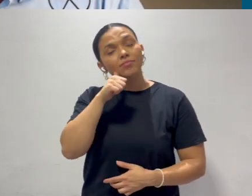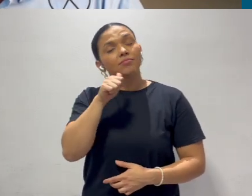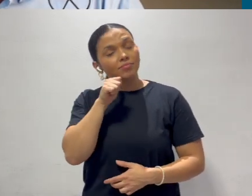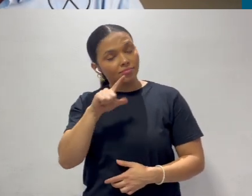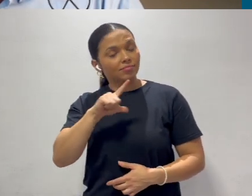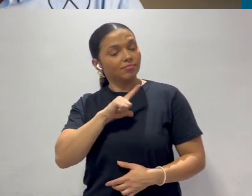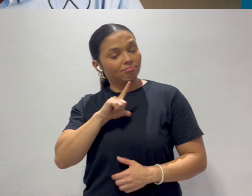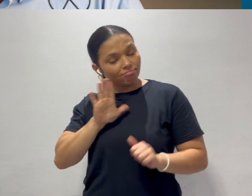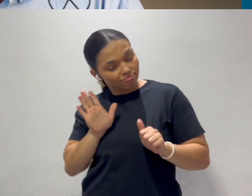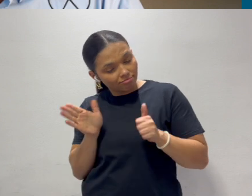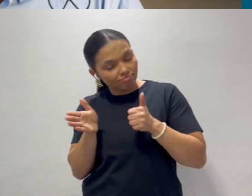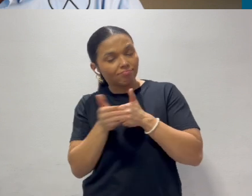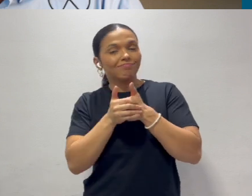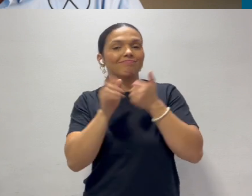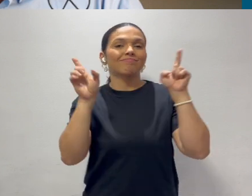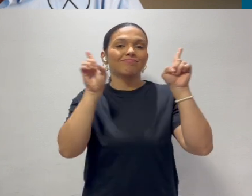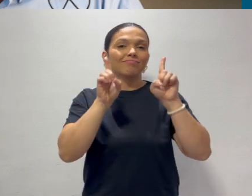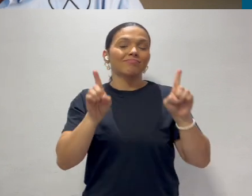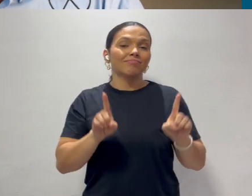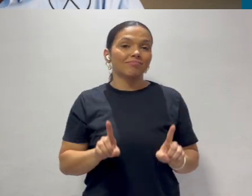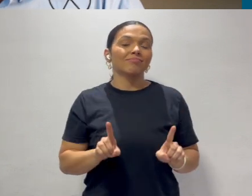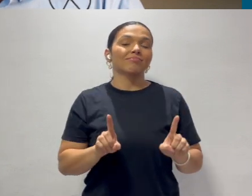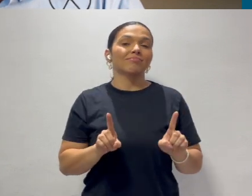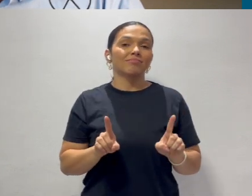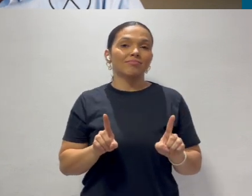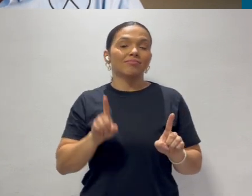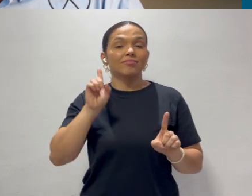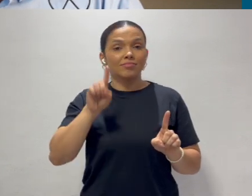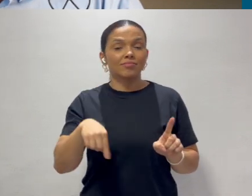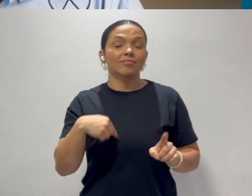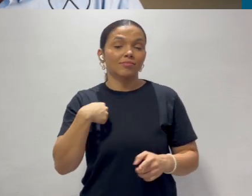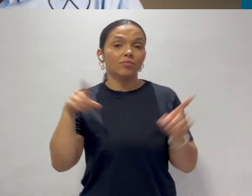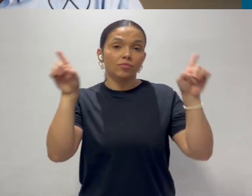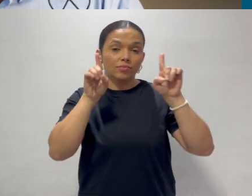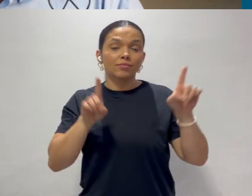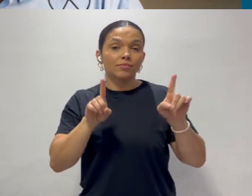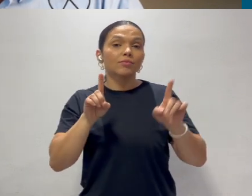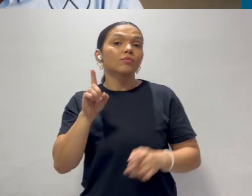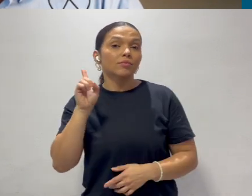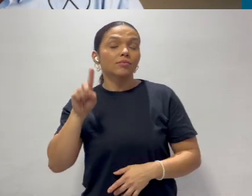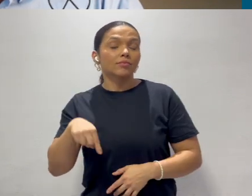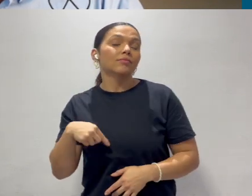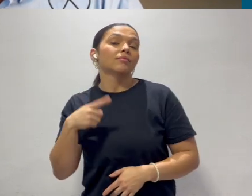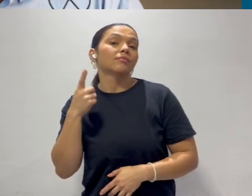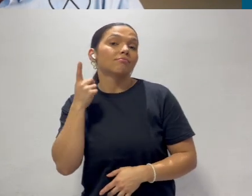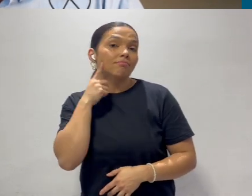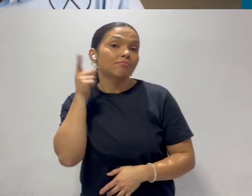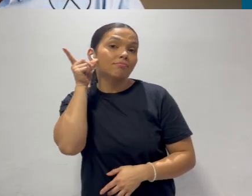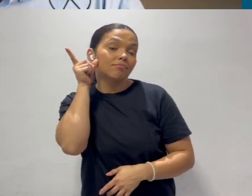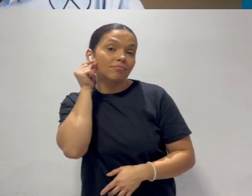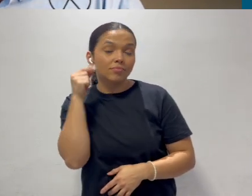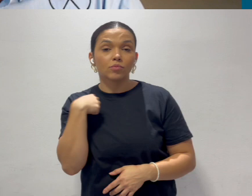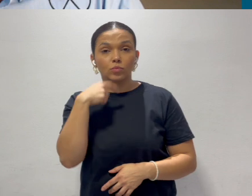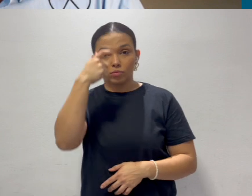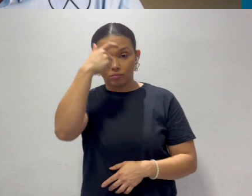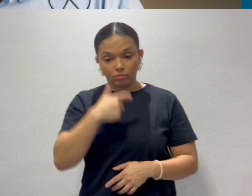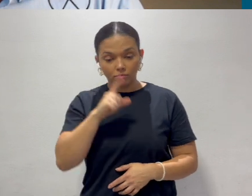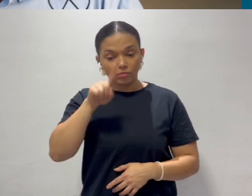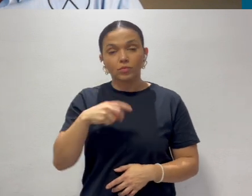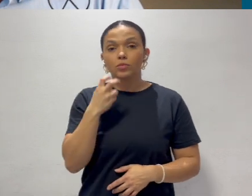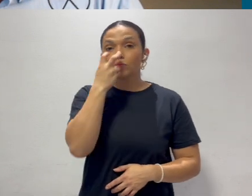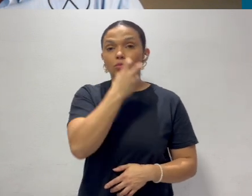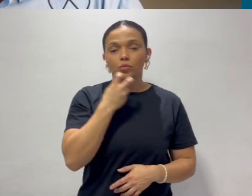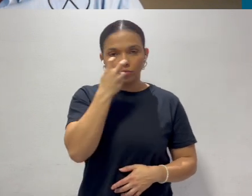uma deficiência, e qual é a minha deficiência? A minha deficiência é a deficiência auditiva, eu sou oralizada, então,